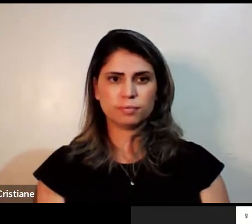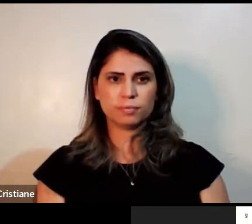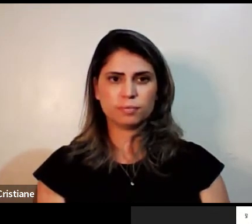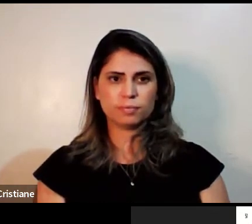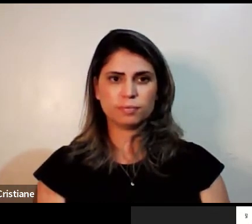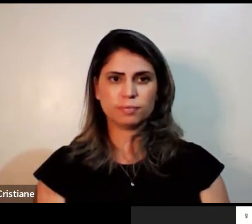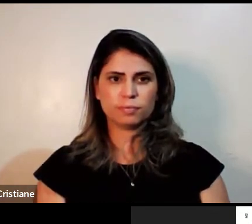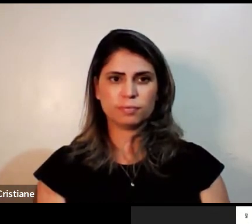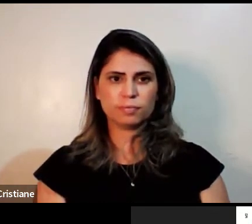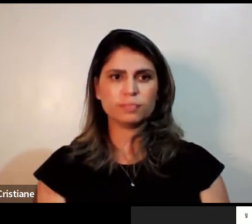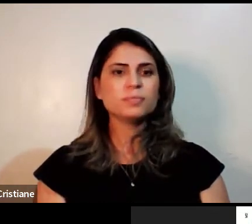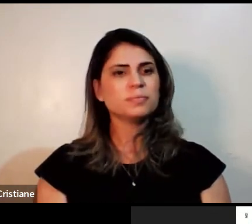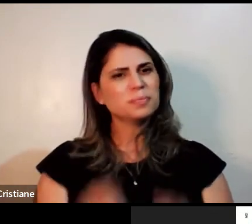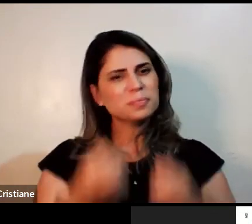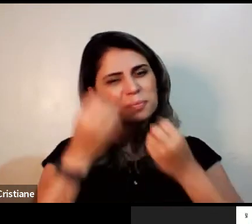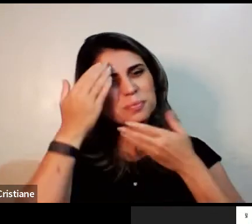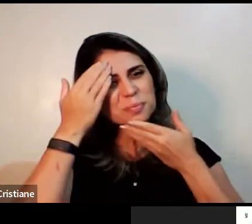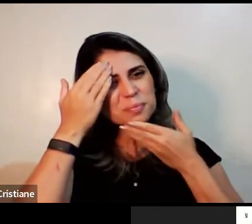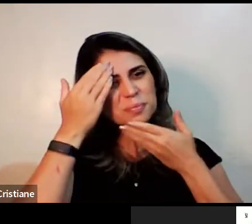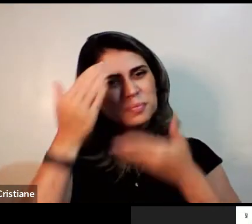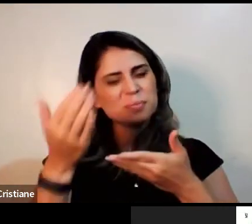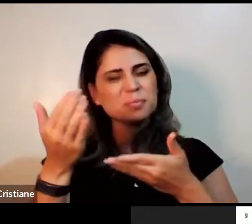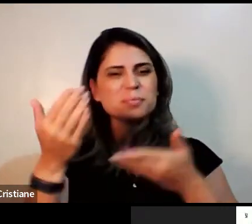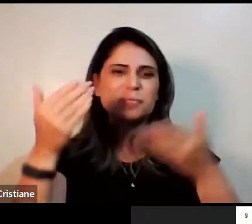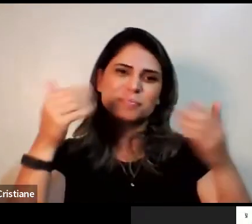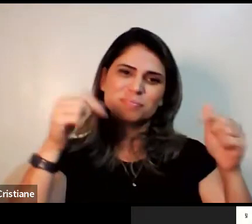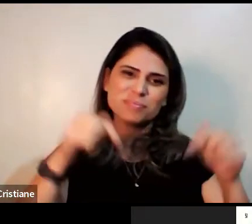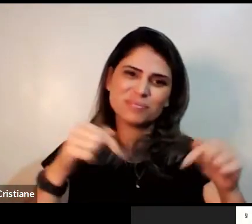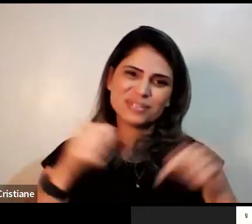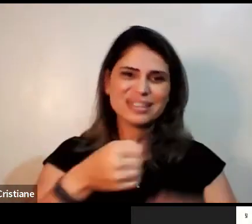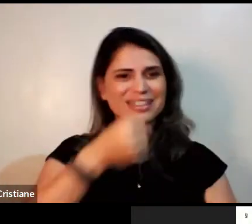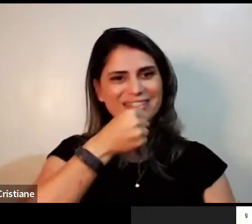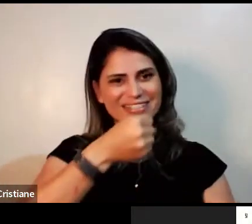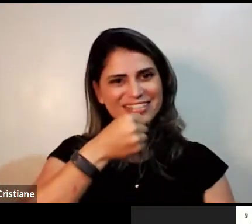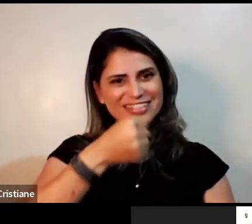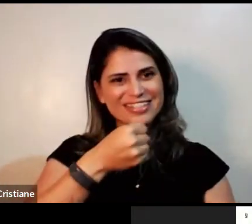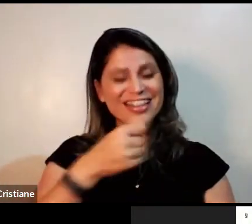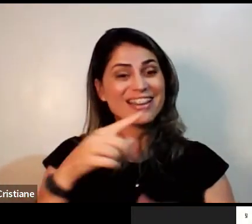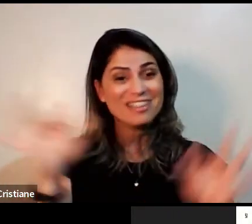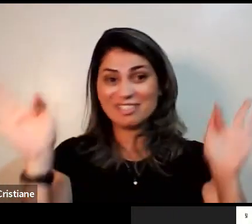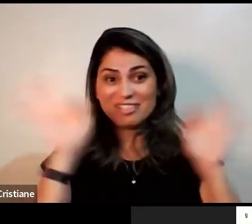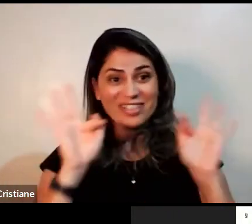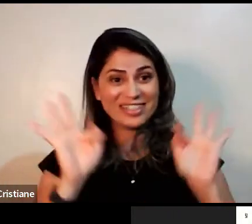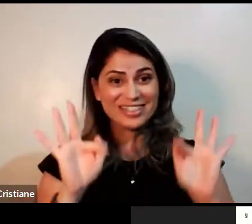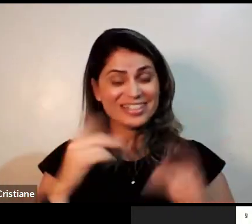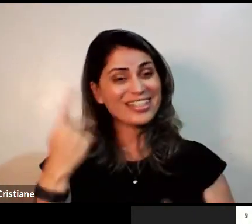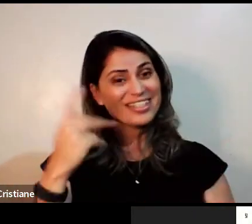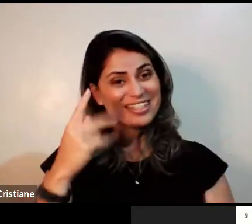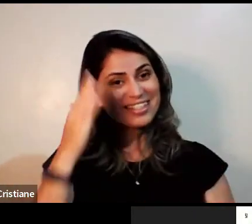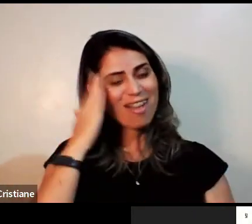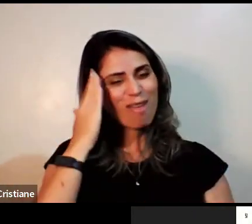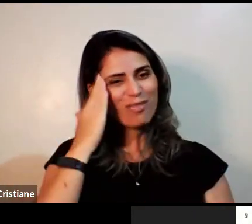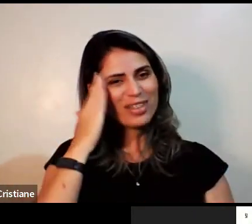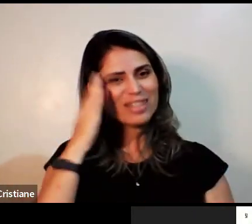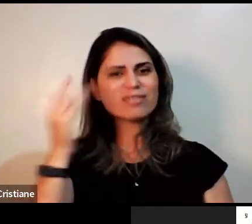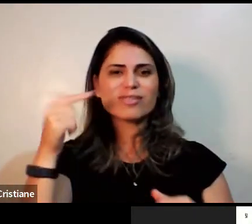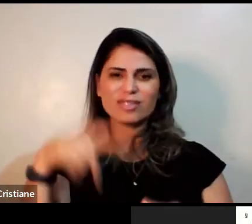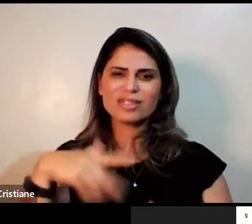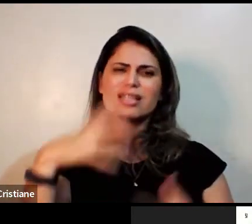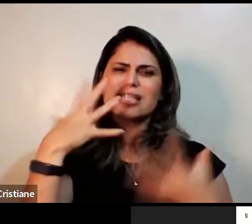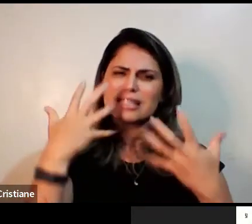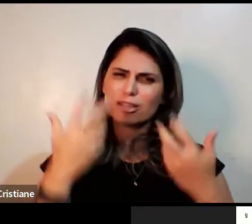Pronto. Lorena, muito obrigado, viu, por você aceitar o convite. Fiquei feliz quando você confirmou que poderia estar